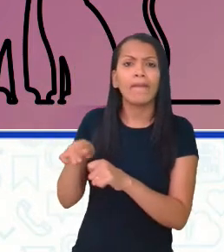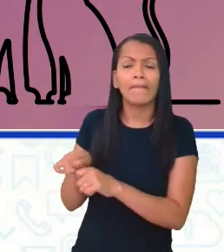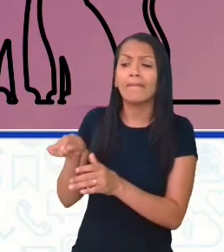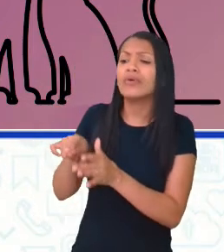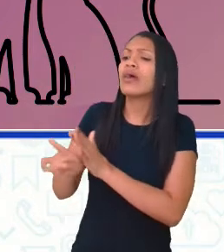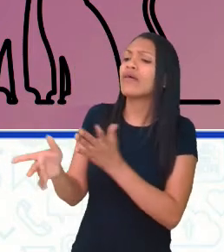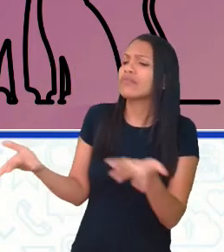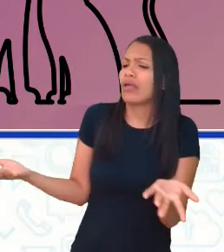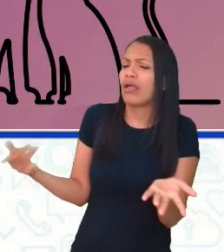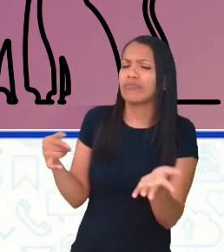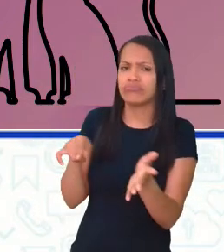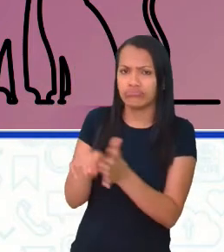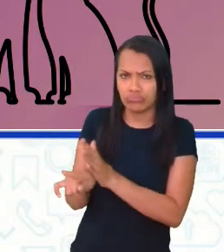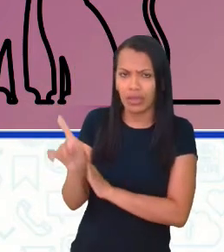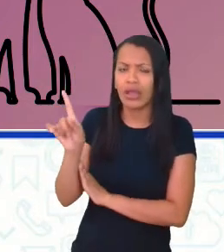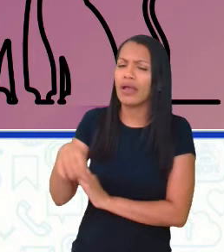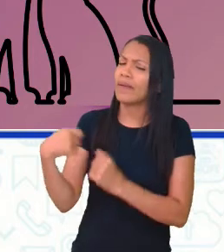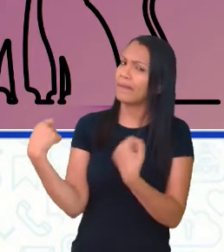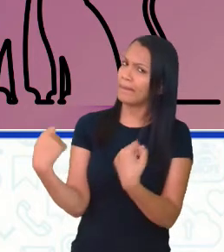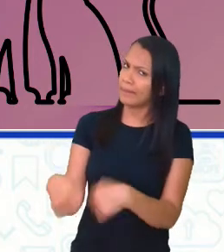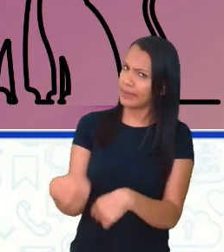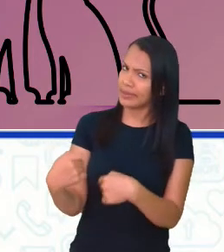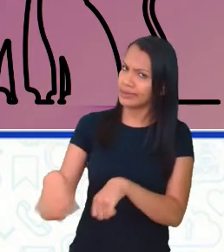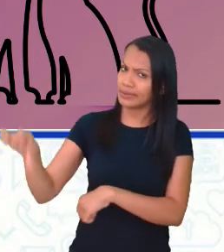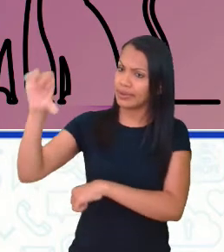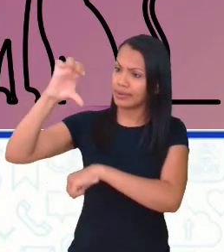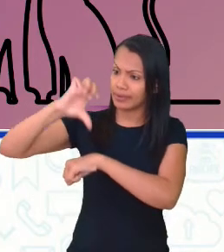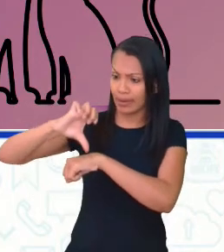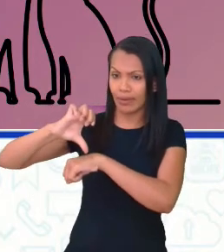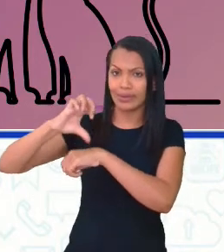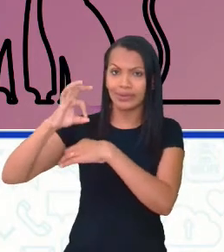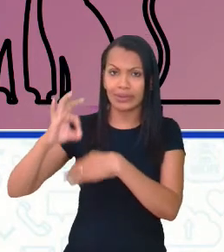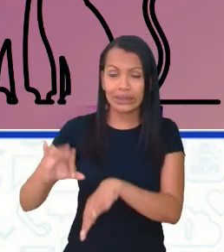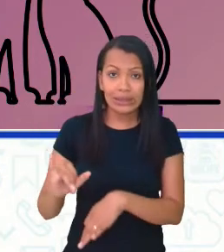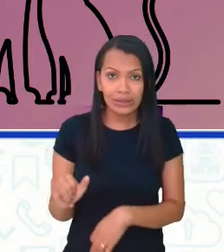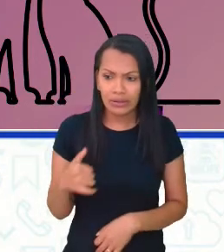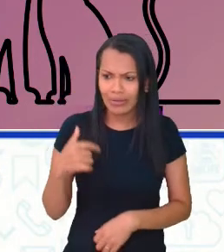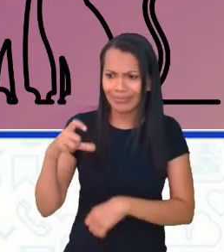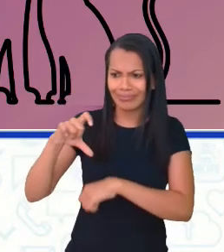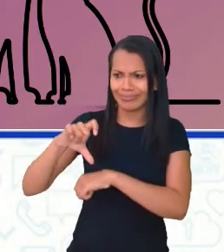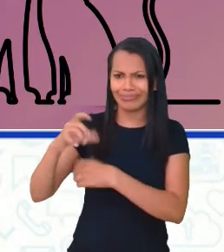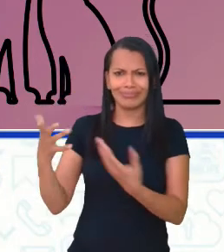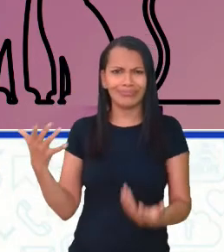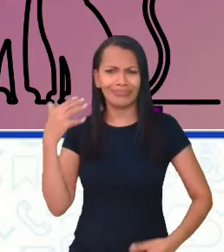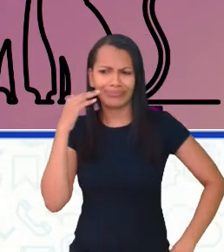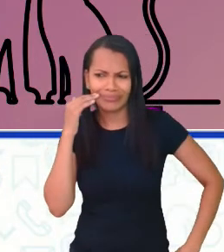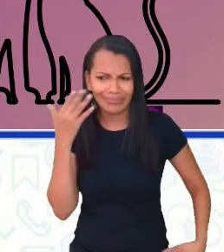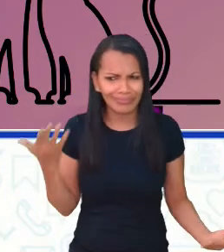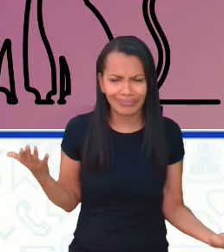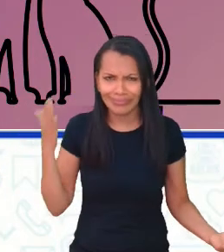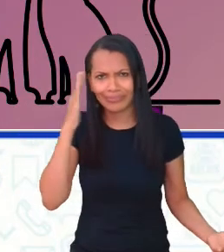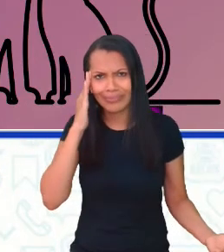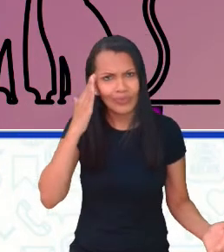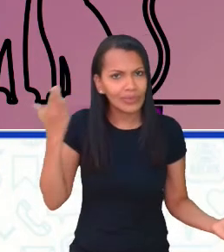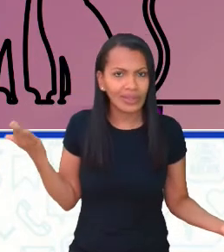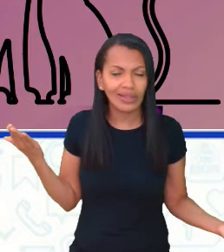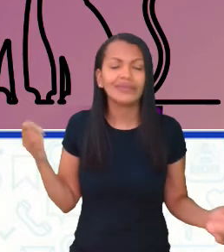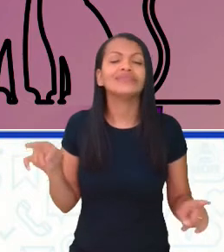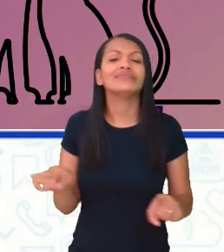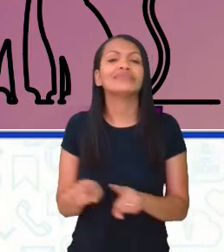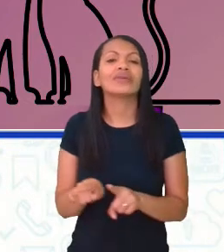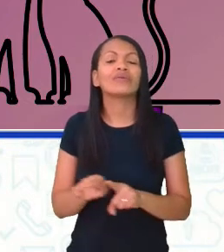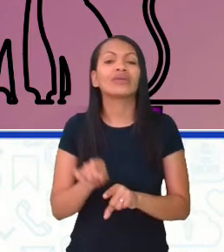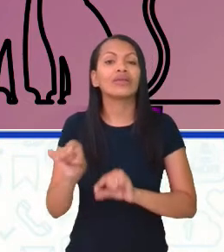é legal colocar a interrogação, precisa colocar a interrogação, tá? Senão fica dúbio ali, eu não consigo entender a mensagem. A gente